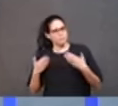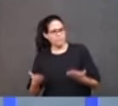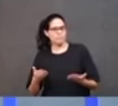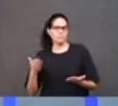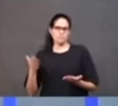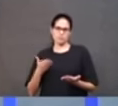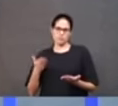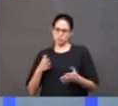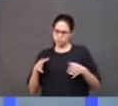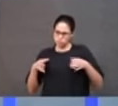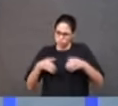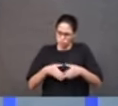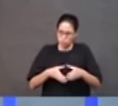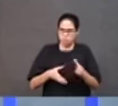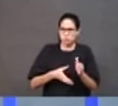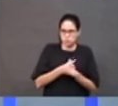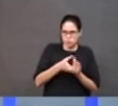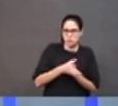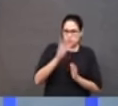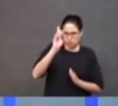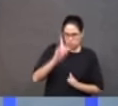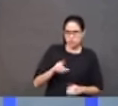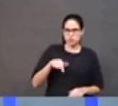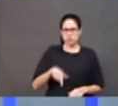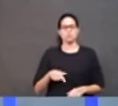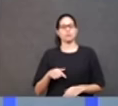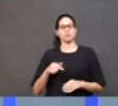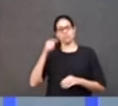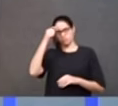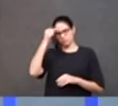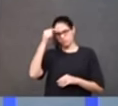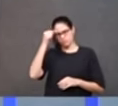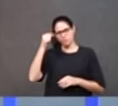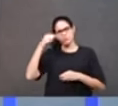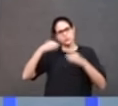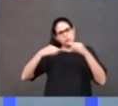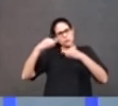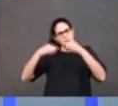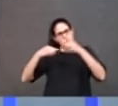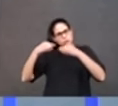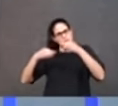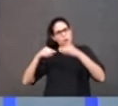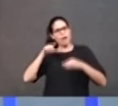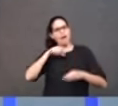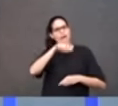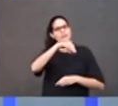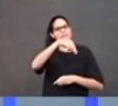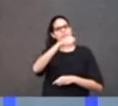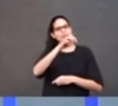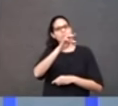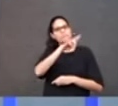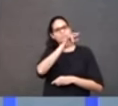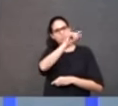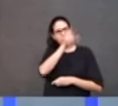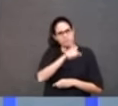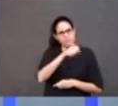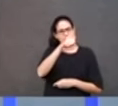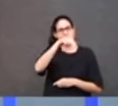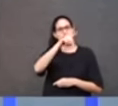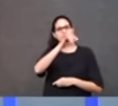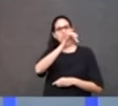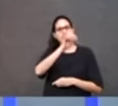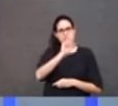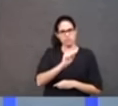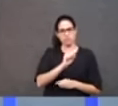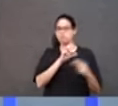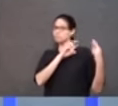conselho diretor da nossa universidade, discutindo a aplicação da matriz Andifes, que é feita para distribuição de recursos na